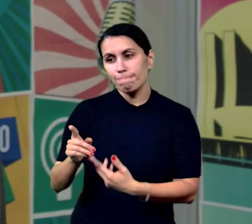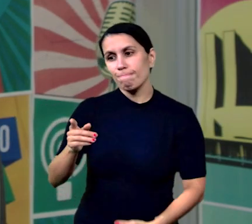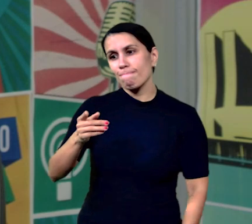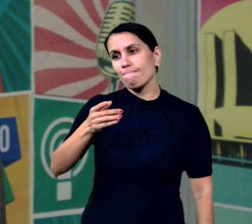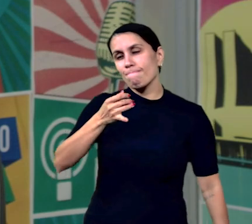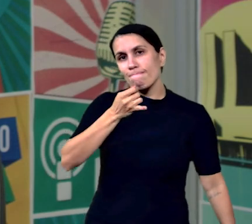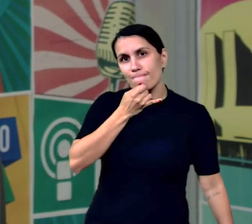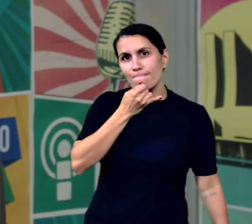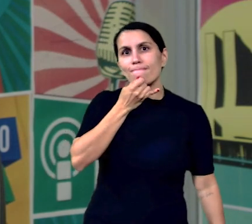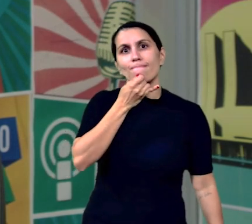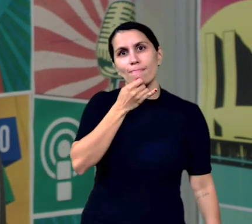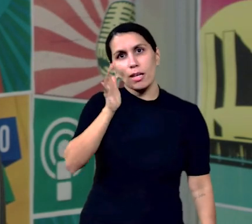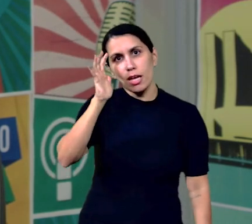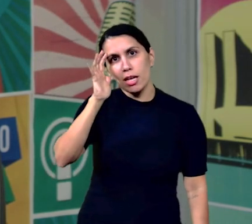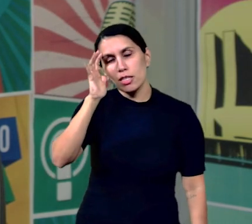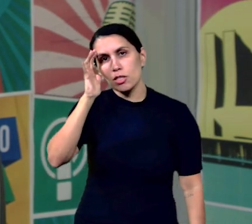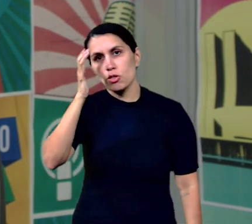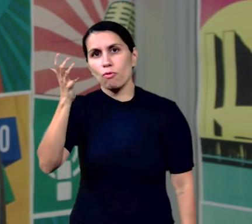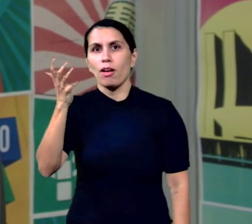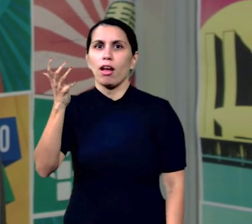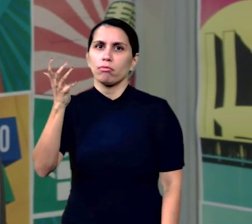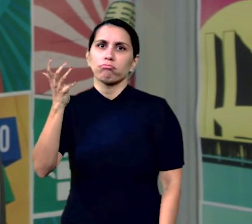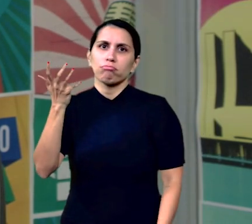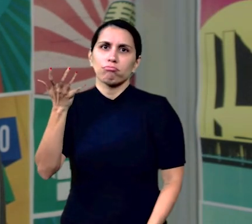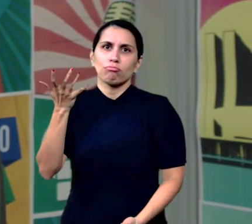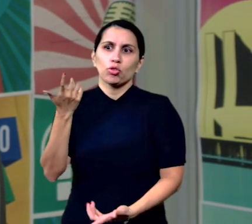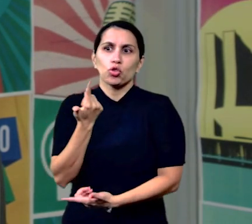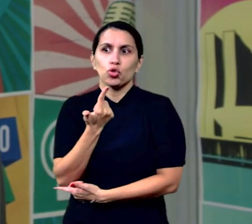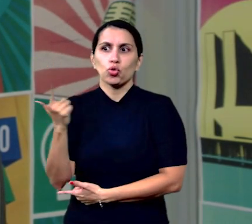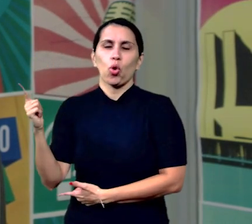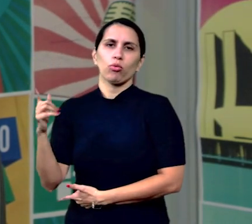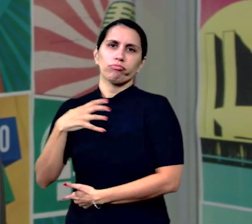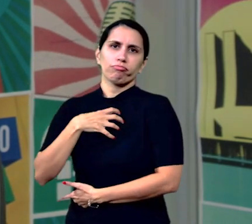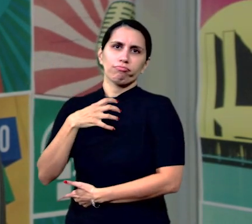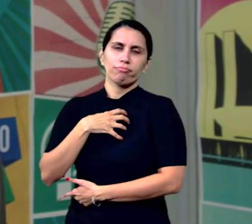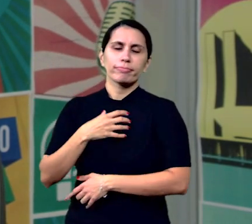instaurar outras formas, não é, de resolução,